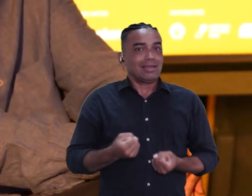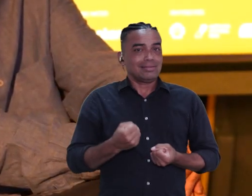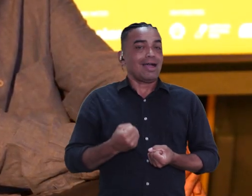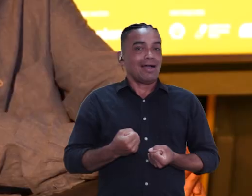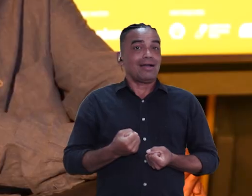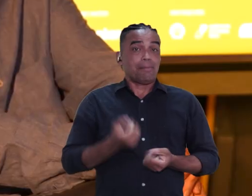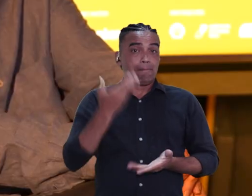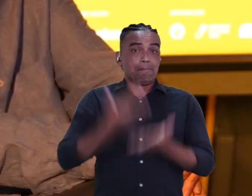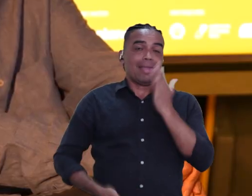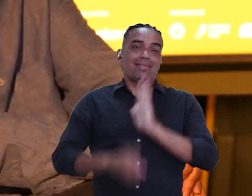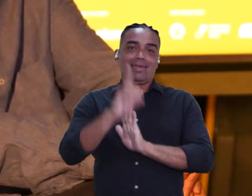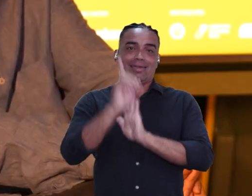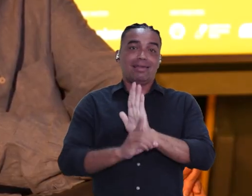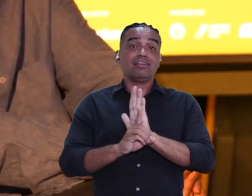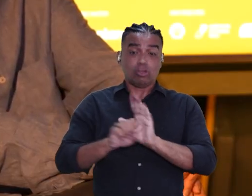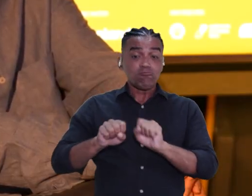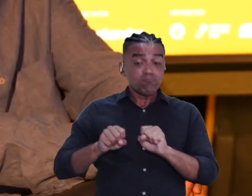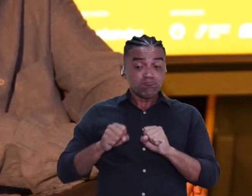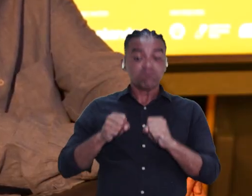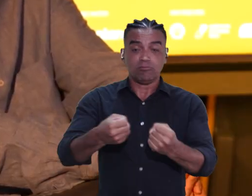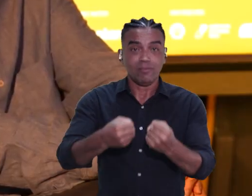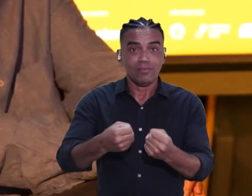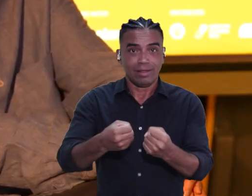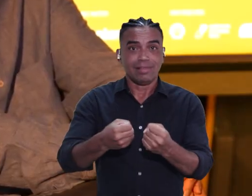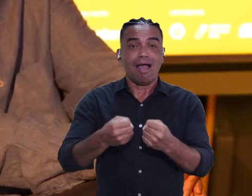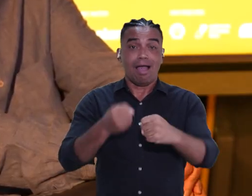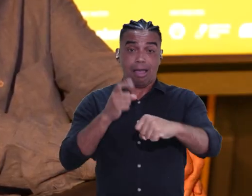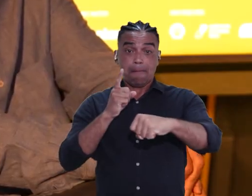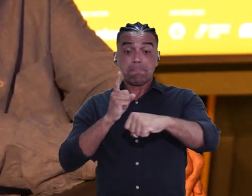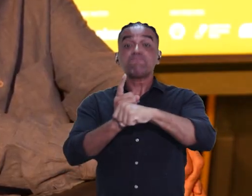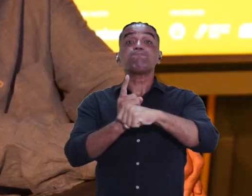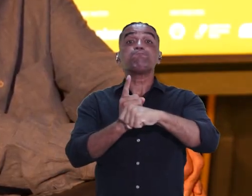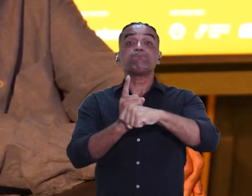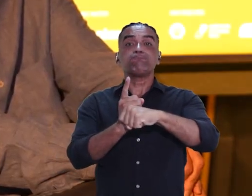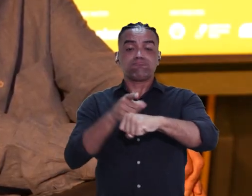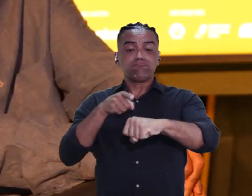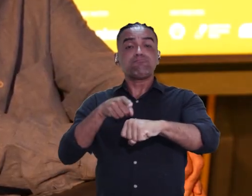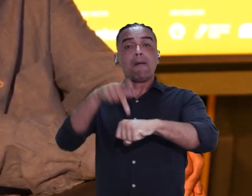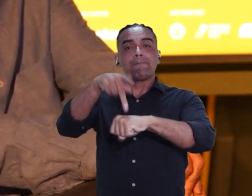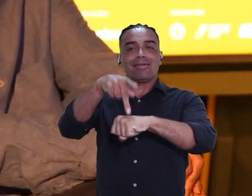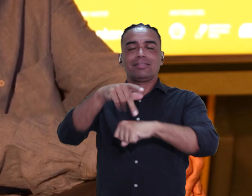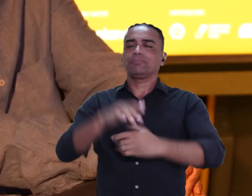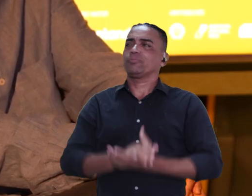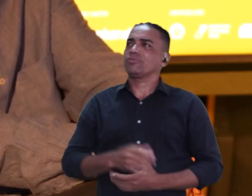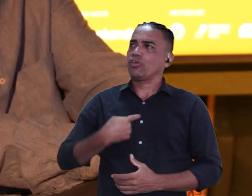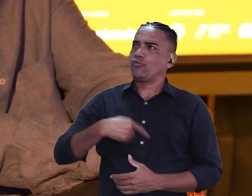de seguir adiante e de enfrentar essa pedra. Aí fui pesquisar